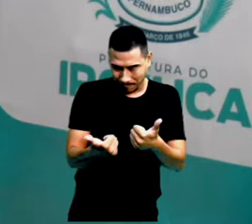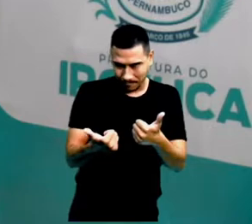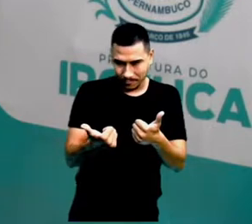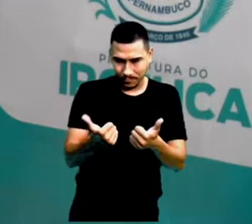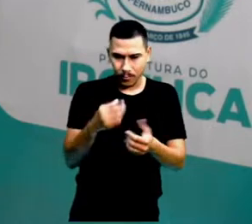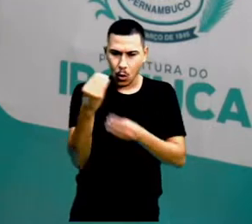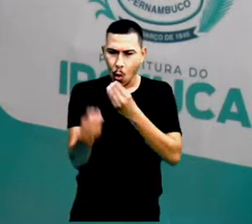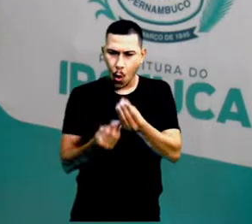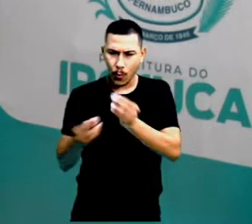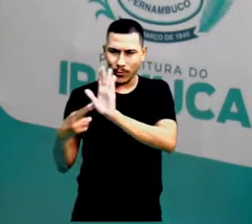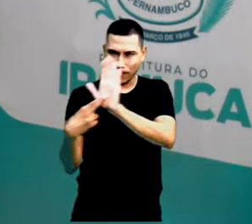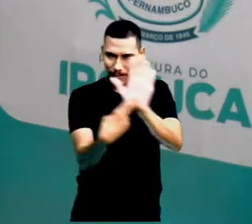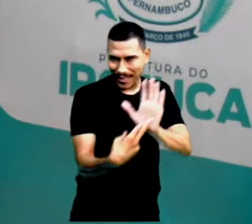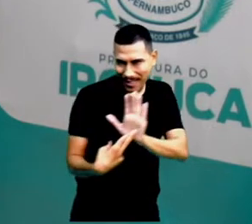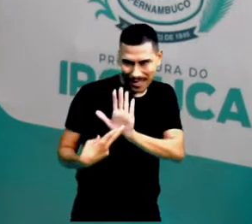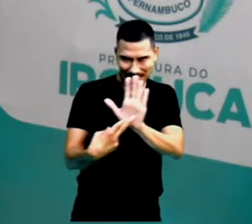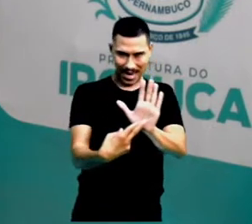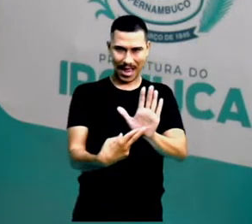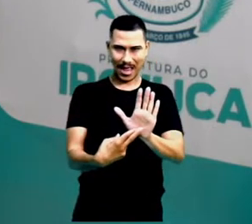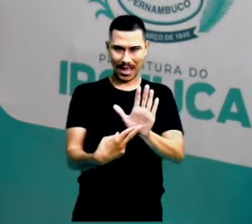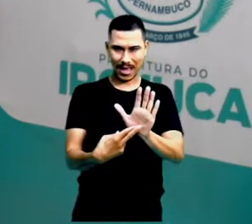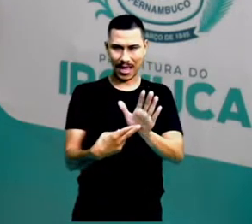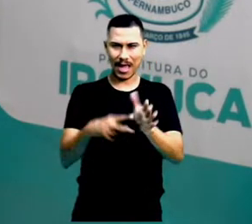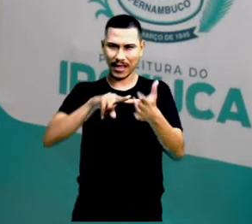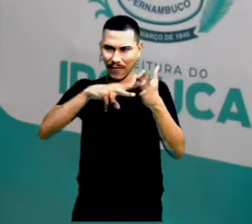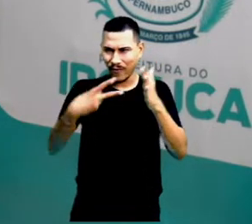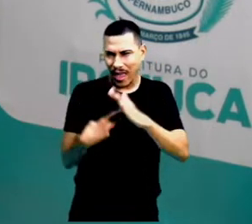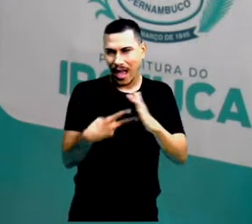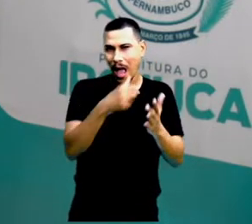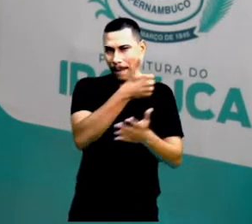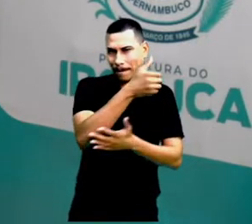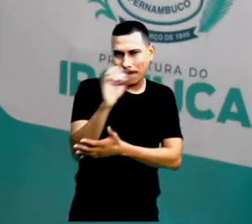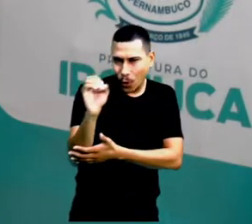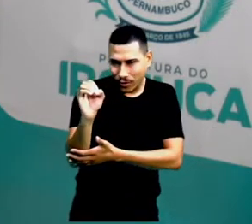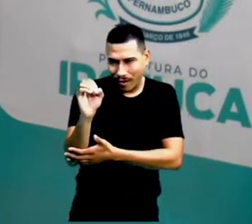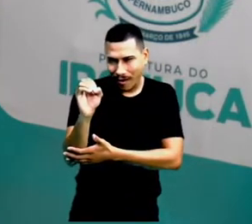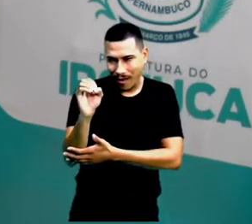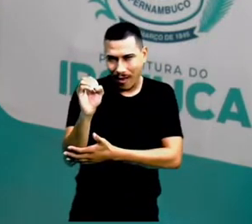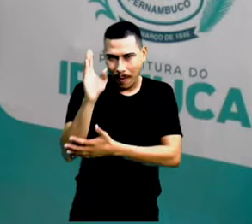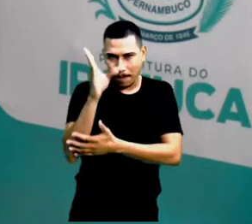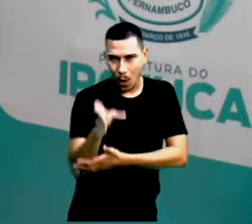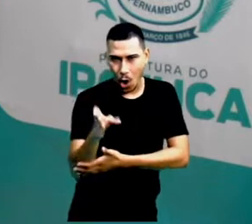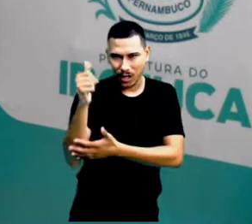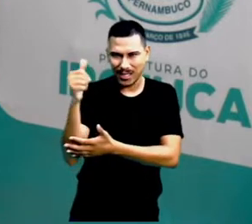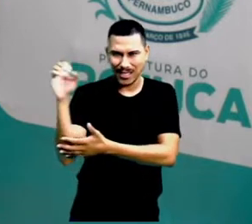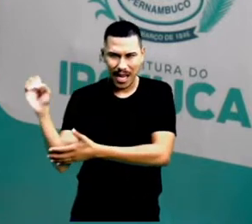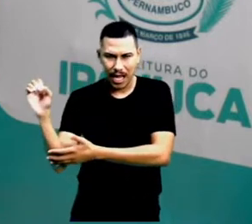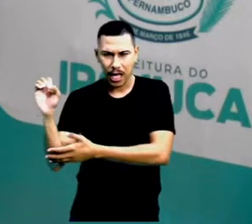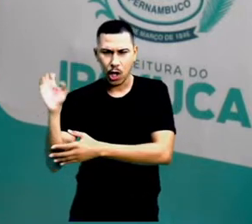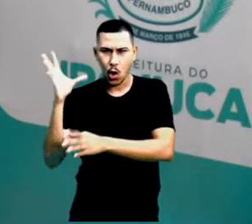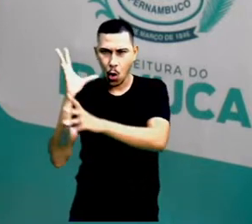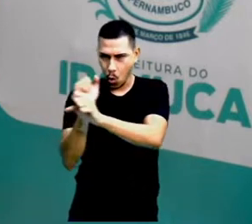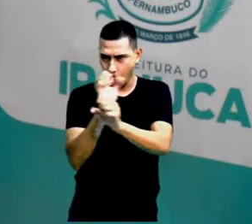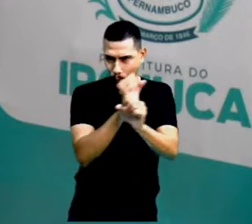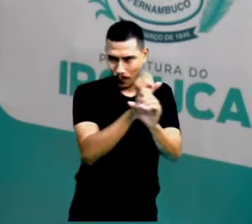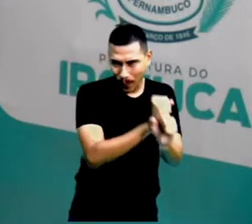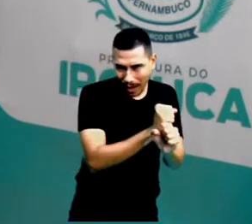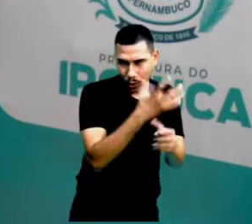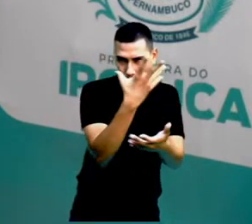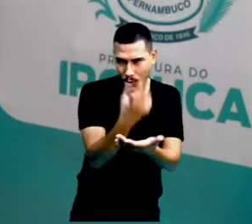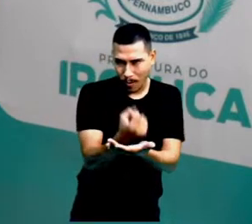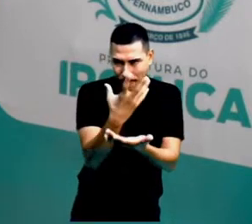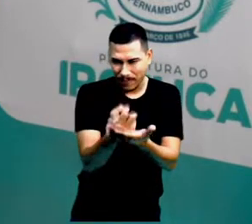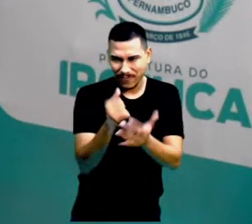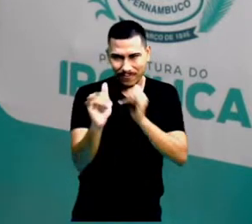Então, como representar? Ficaria 100%, todo o documento, todo o download,